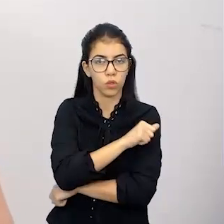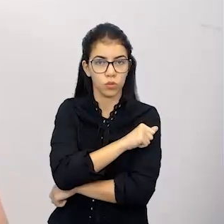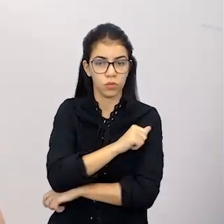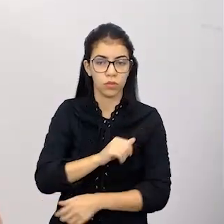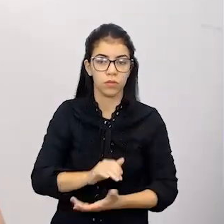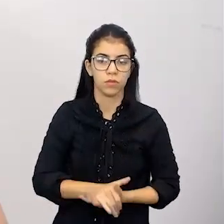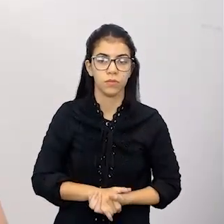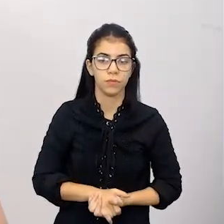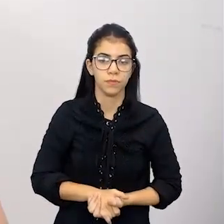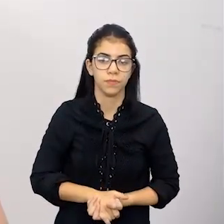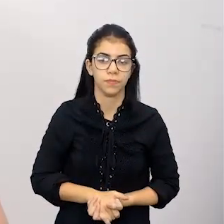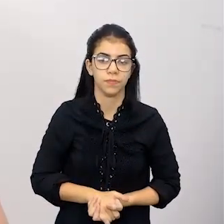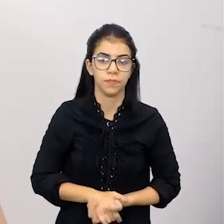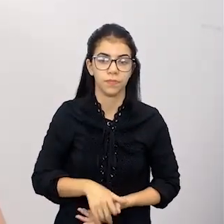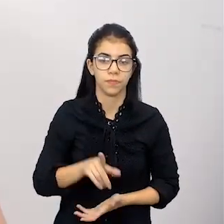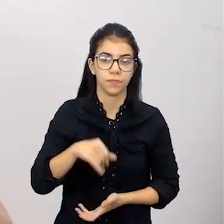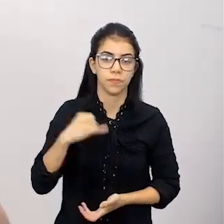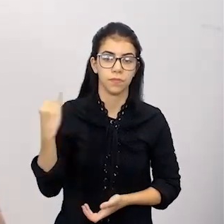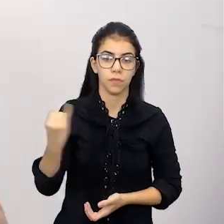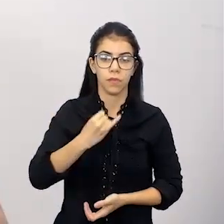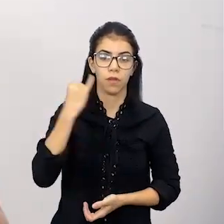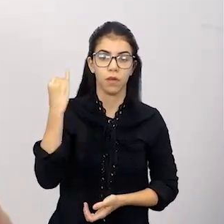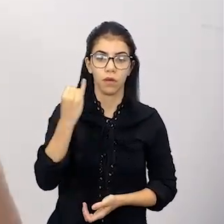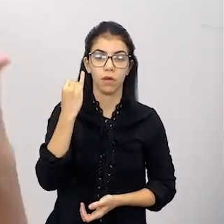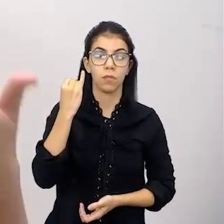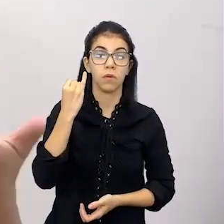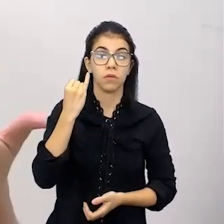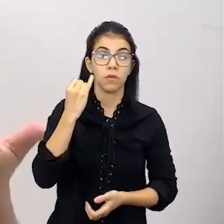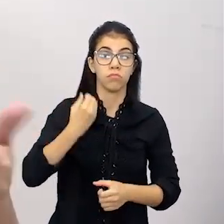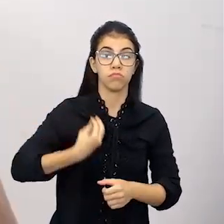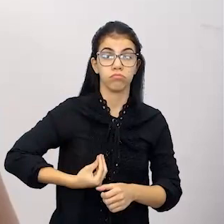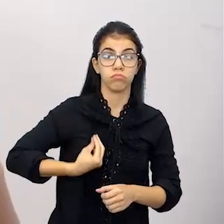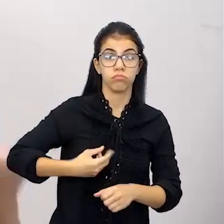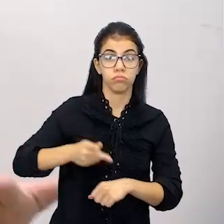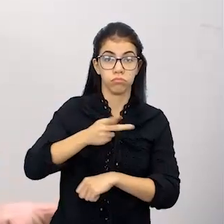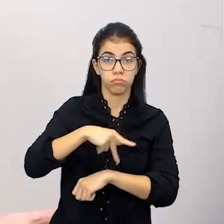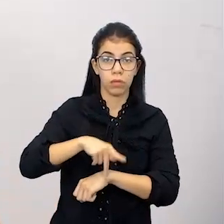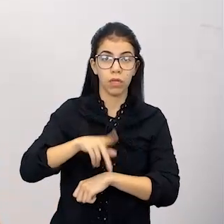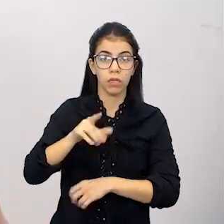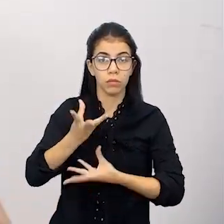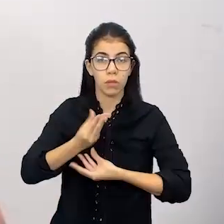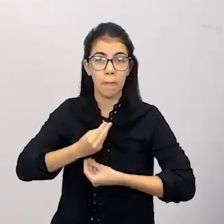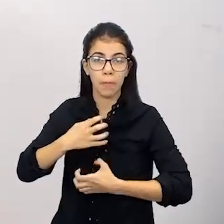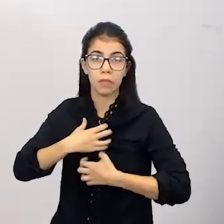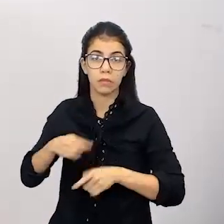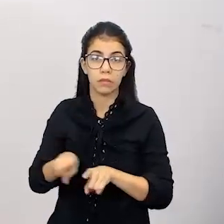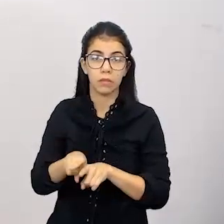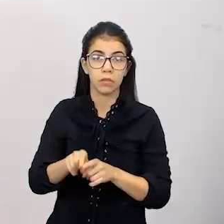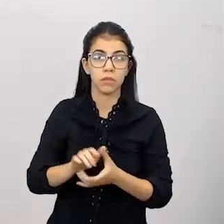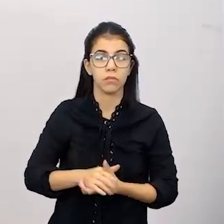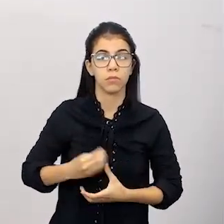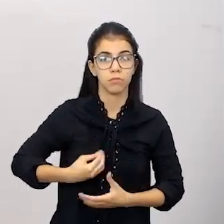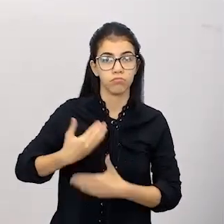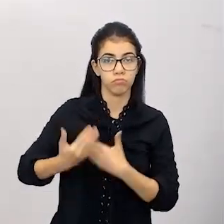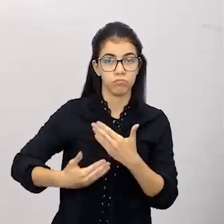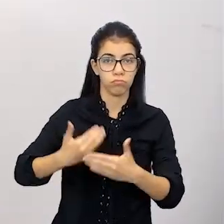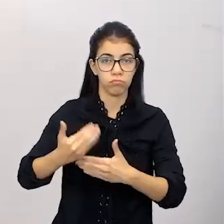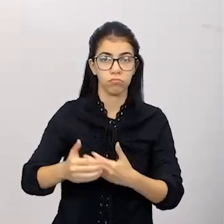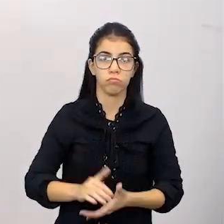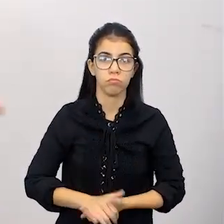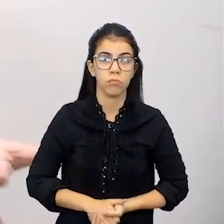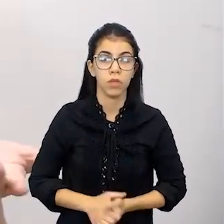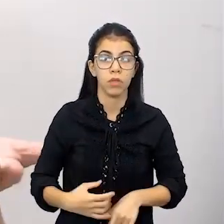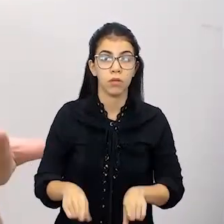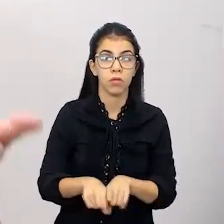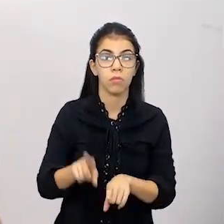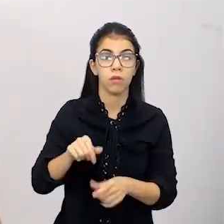estudantes a importância deles estarem no país, se sentirem acolhidos e também pertencentes. Não é isso? Porque